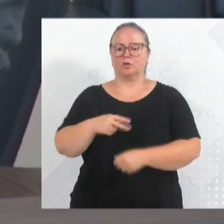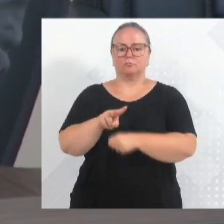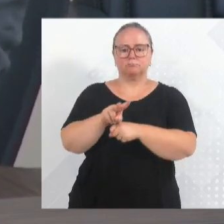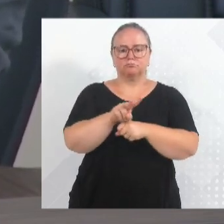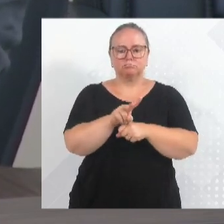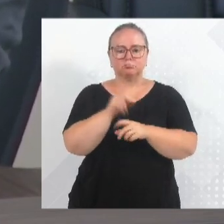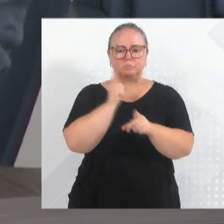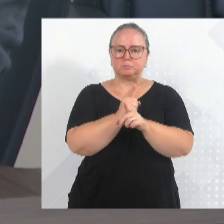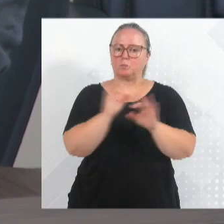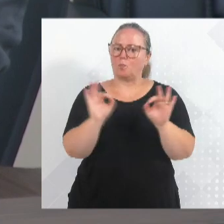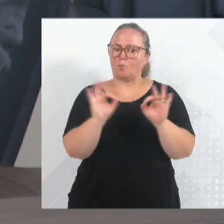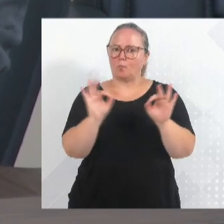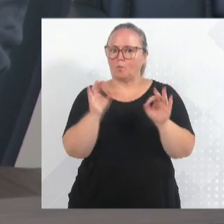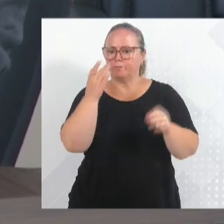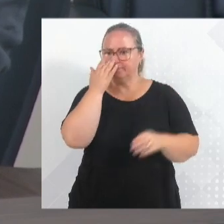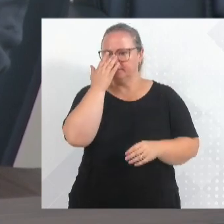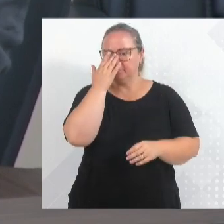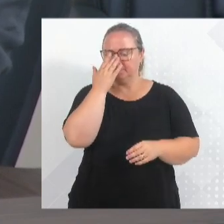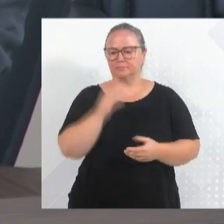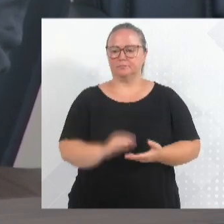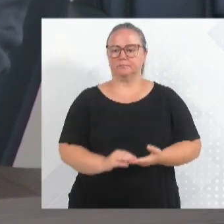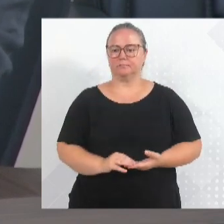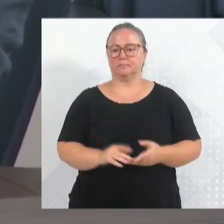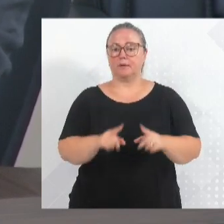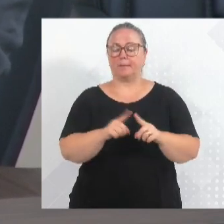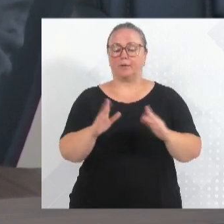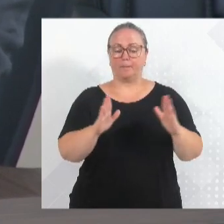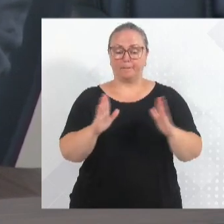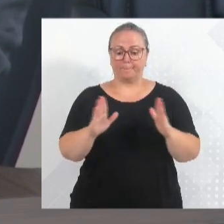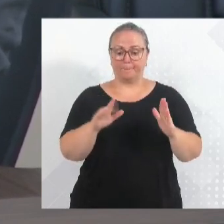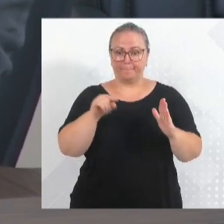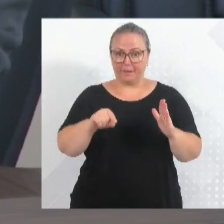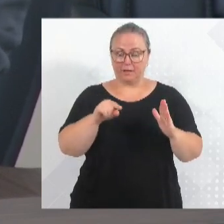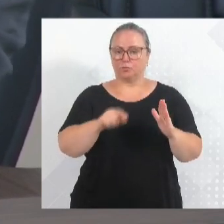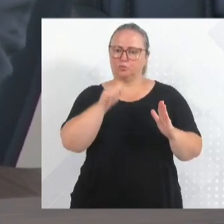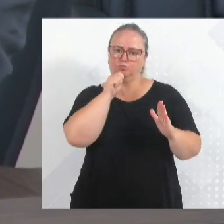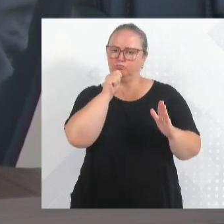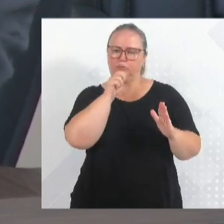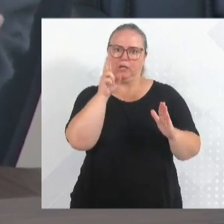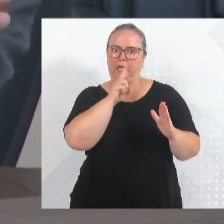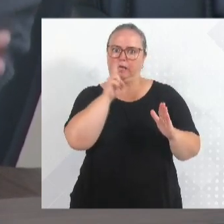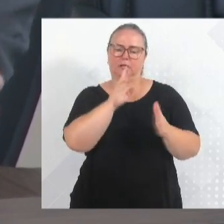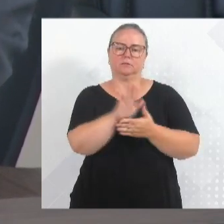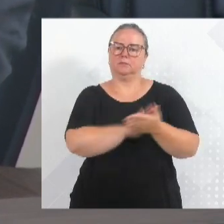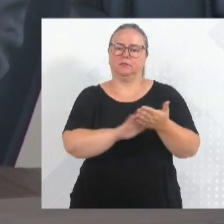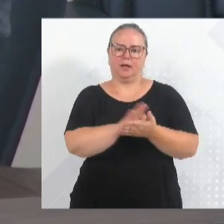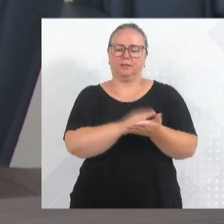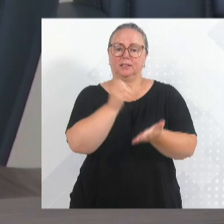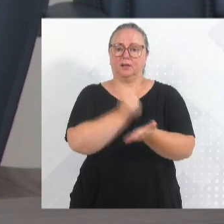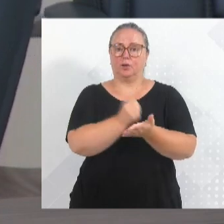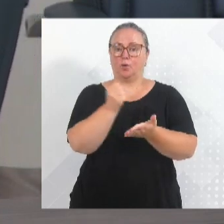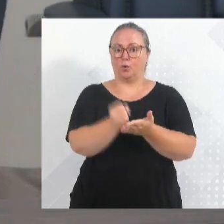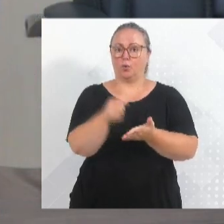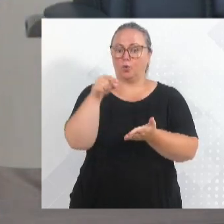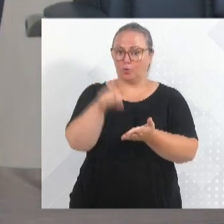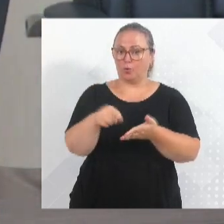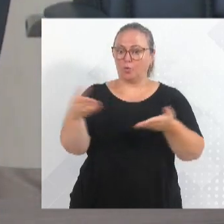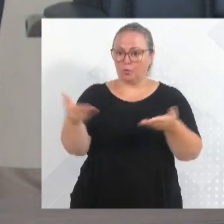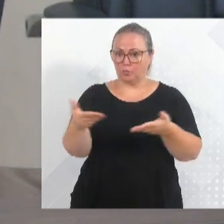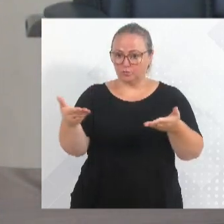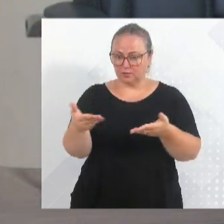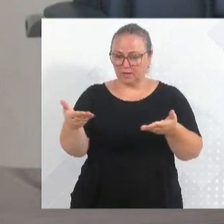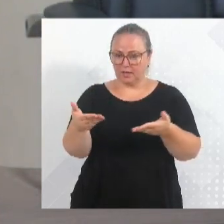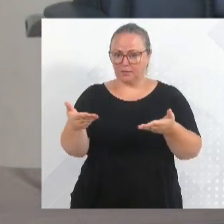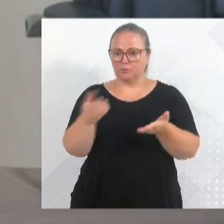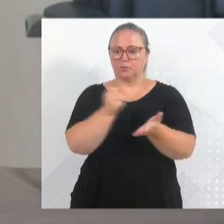acharam nada. Então, assim, mas no período que a gente está lá, não houve emergencial, e todos os contratos que nós estamos executando agora lá,